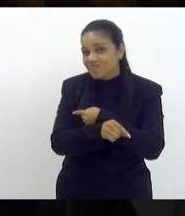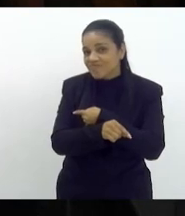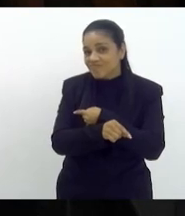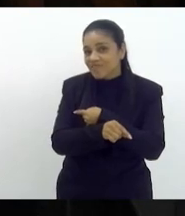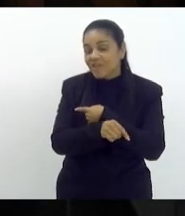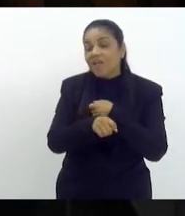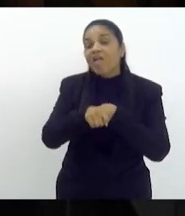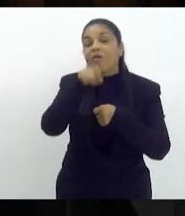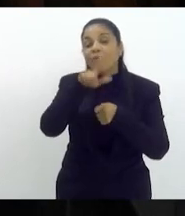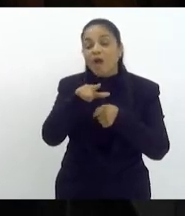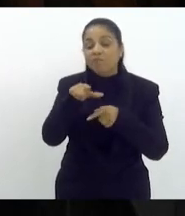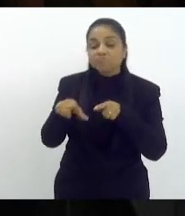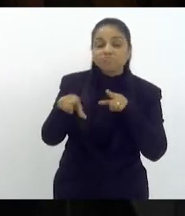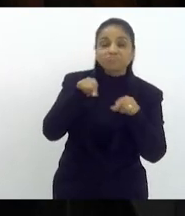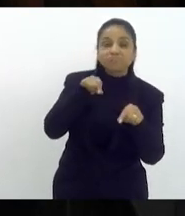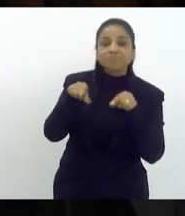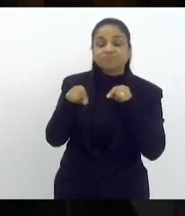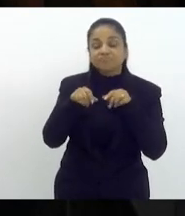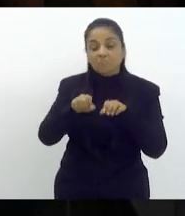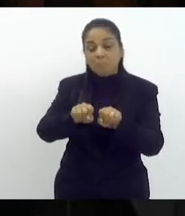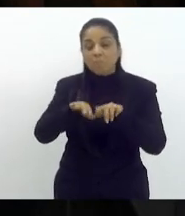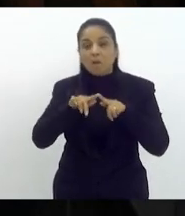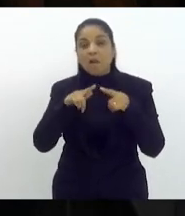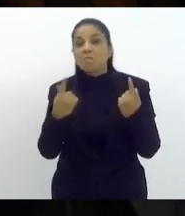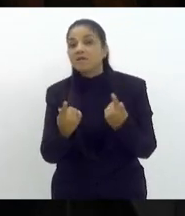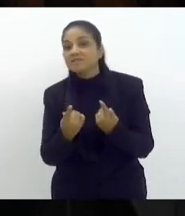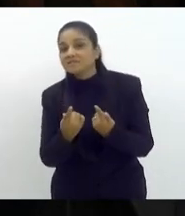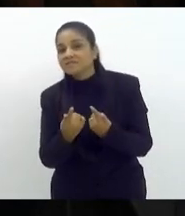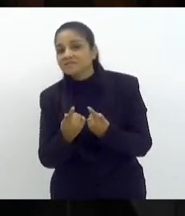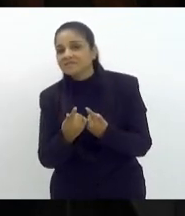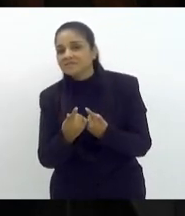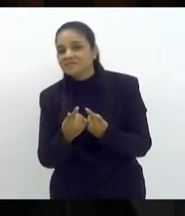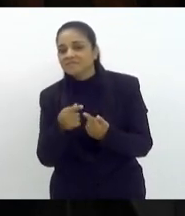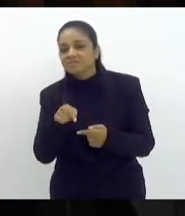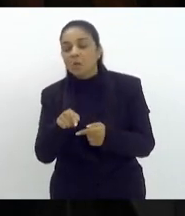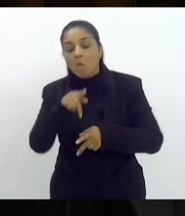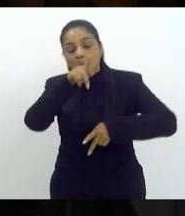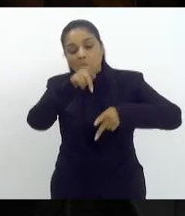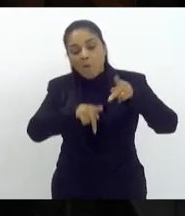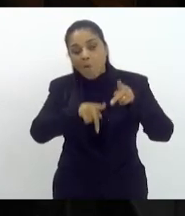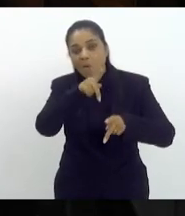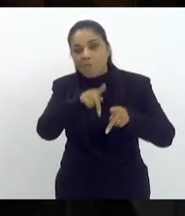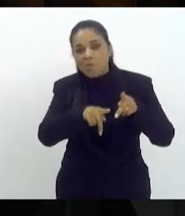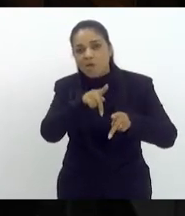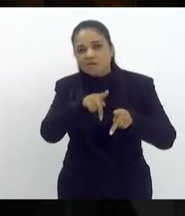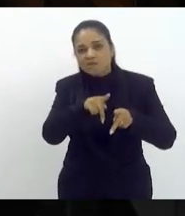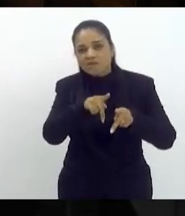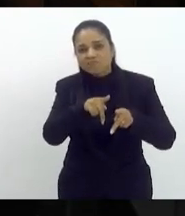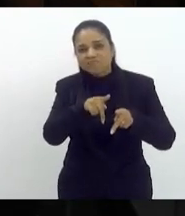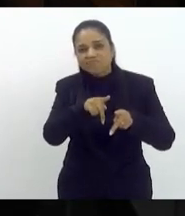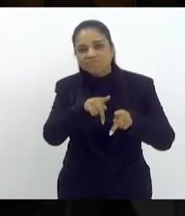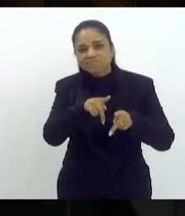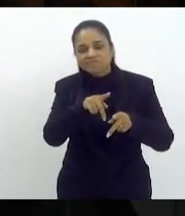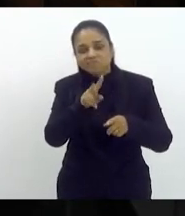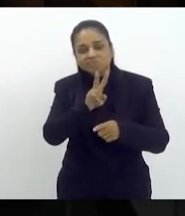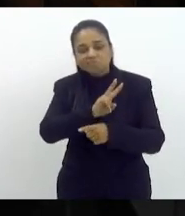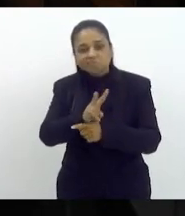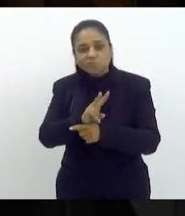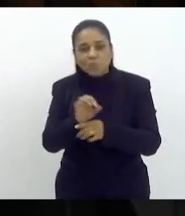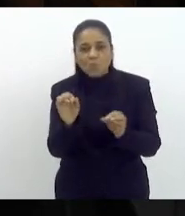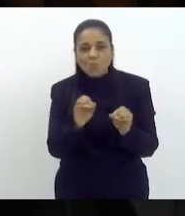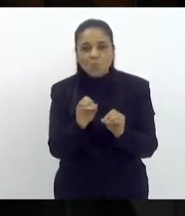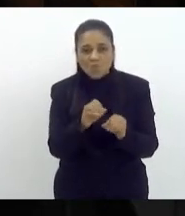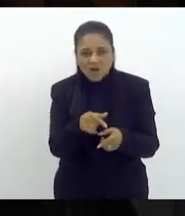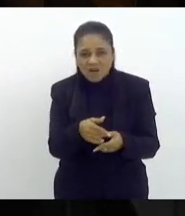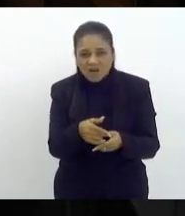estar o Parlamento do lado da população desassistida do lado